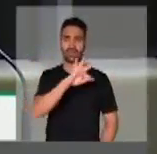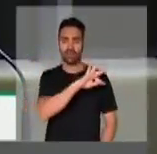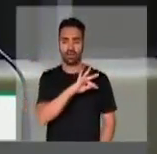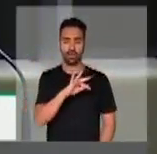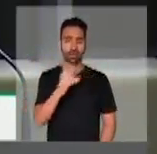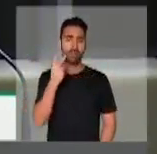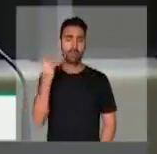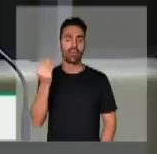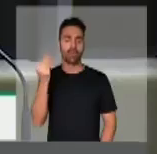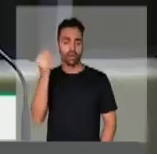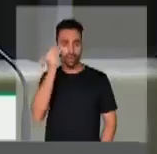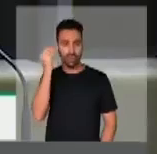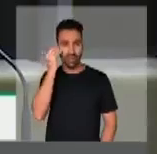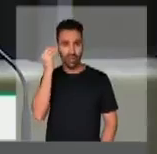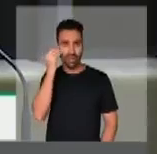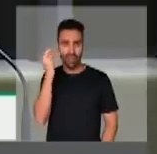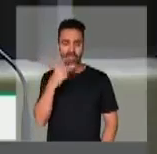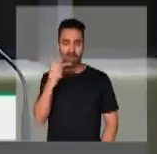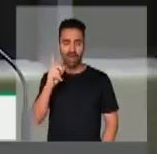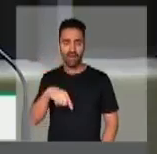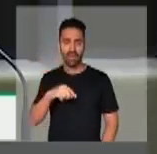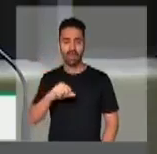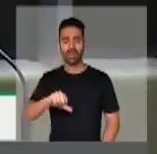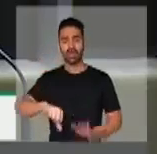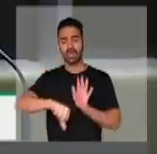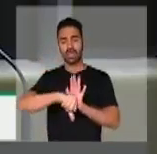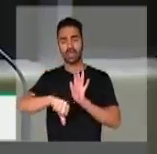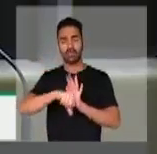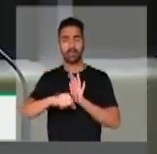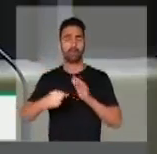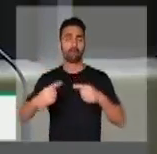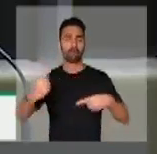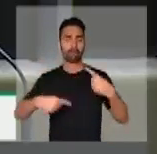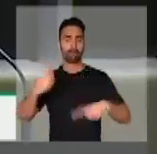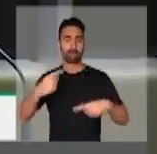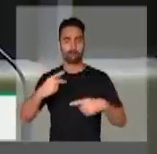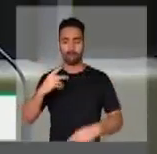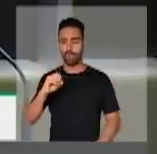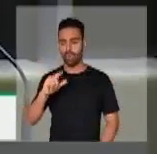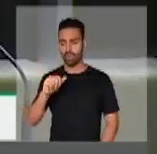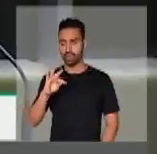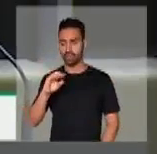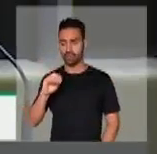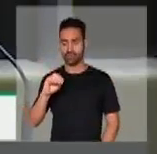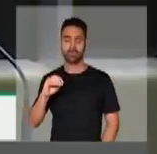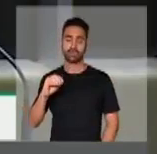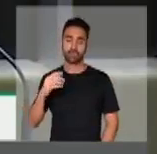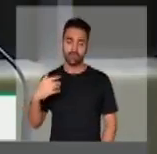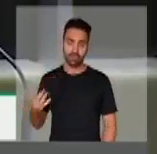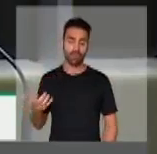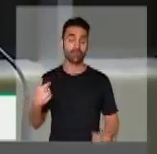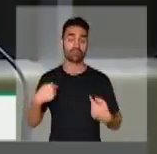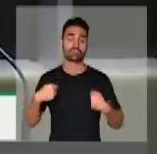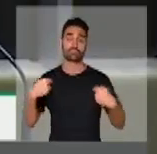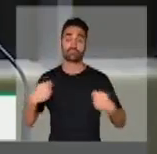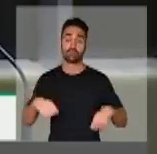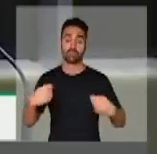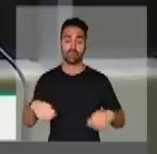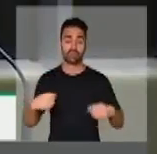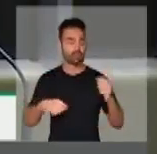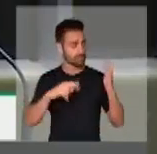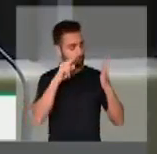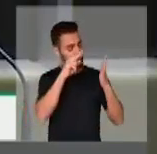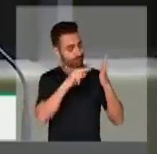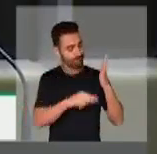tentar vincular a crime político a tentativa de assassinato dele, então deve-se considerar